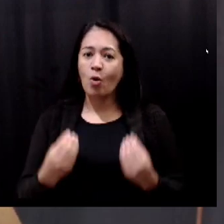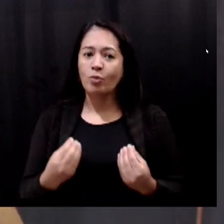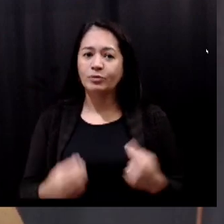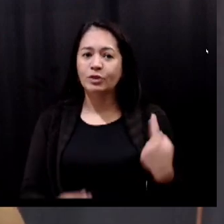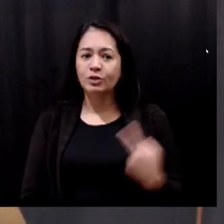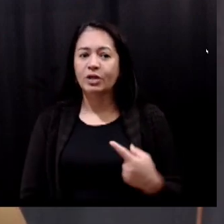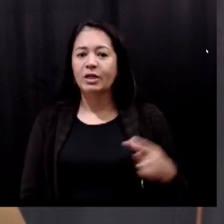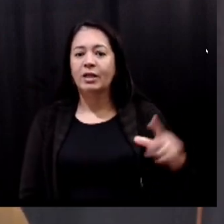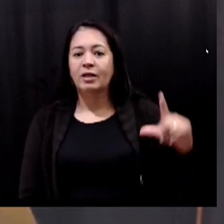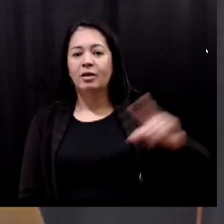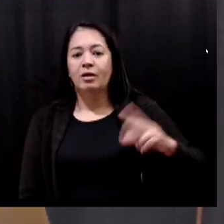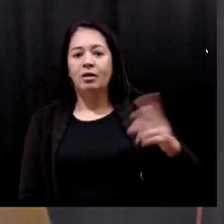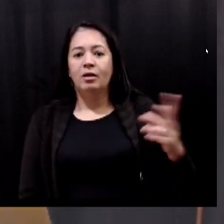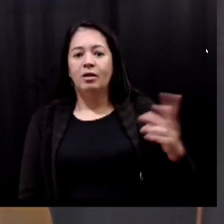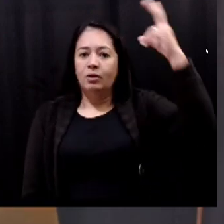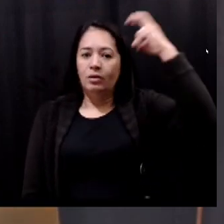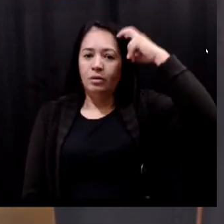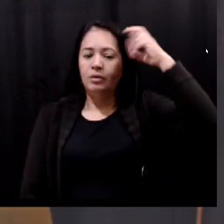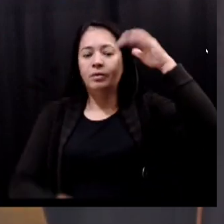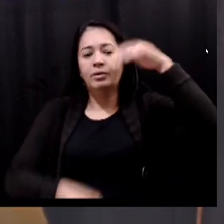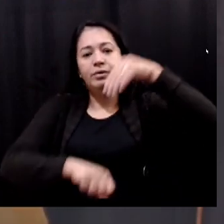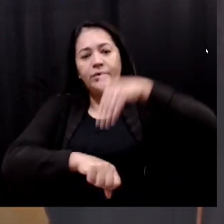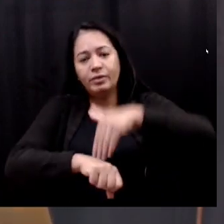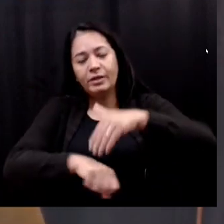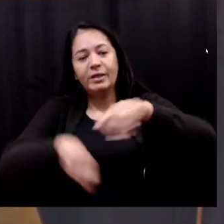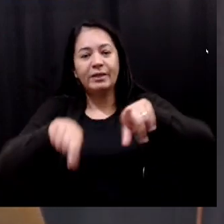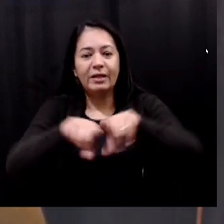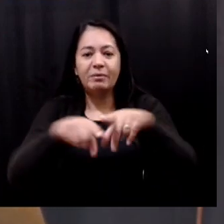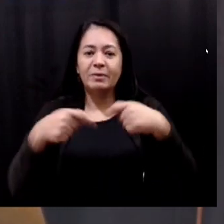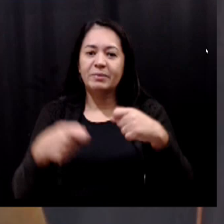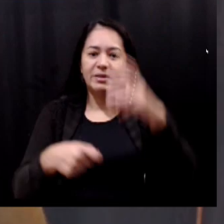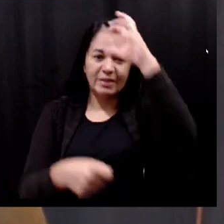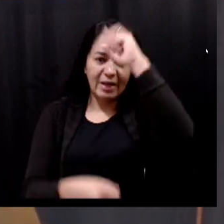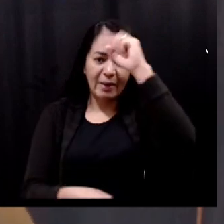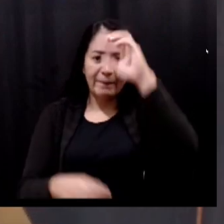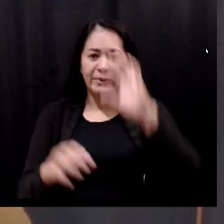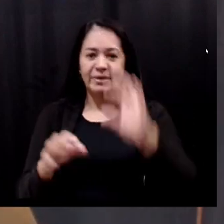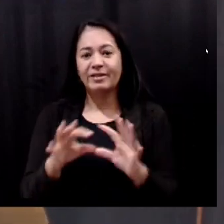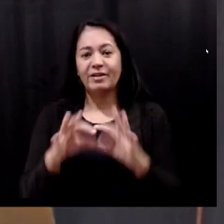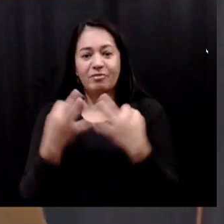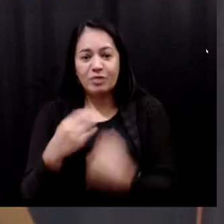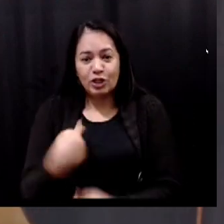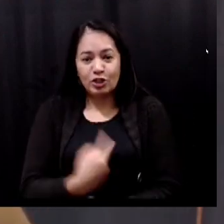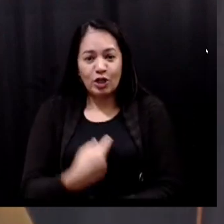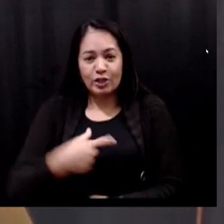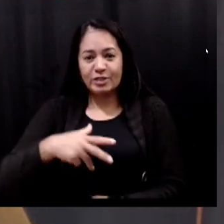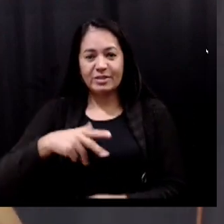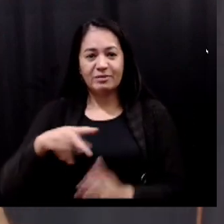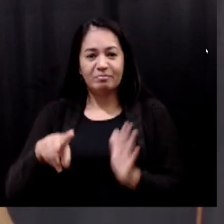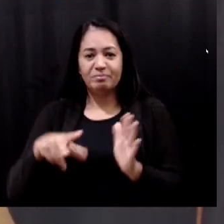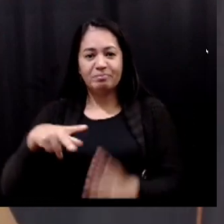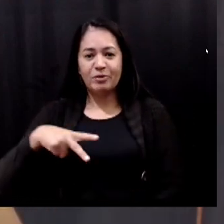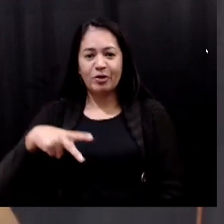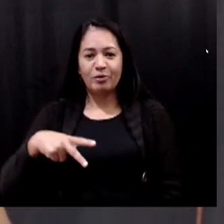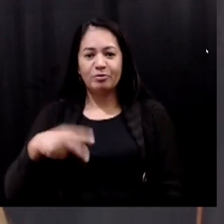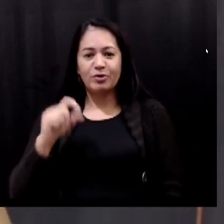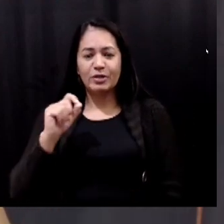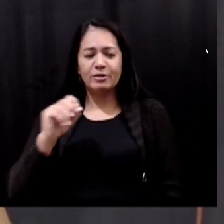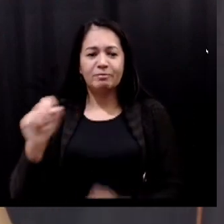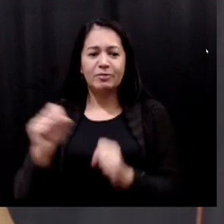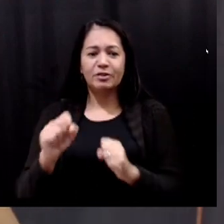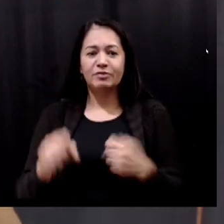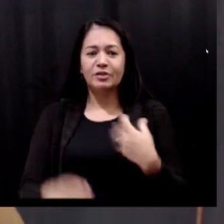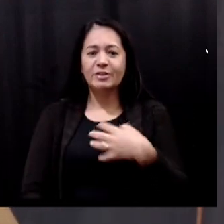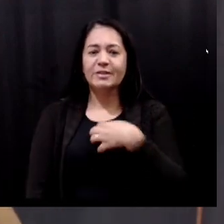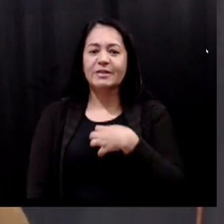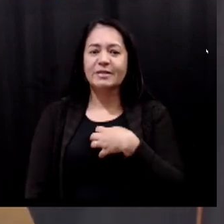culpa e, ao mesmo tempo, a gente precisa aprender a ser pais de nós mesmos. O que pode fazer com que a gente se sinta ainda mais